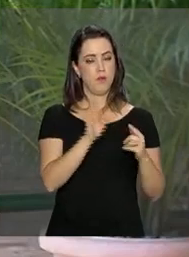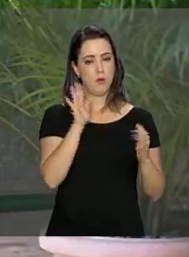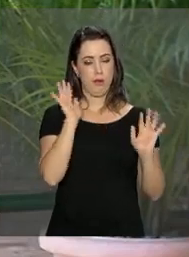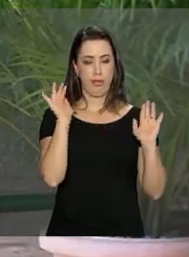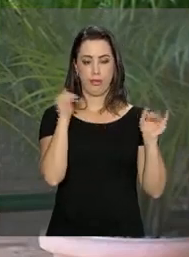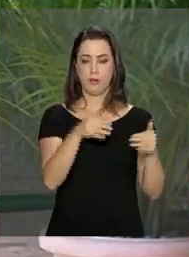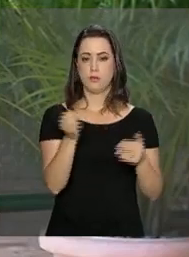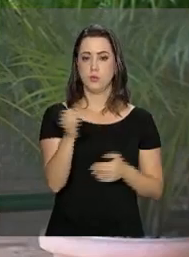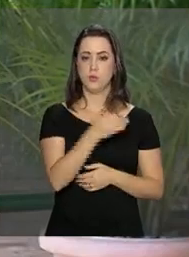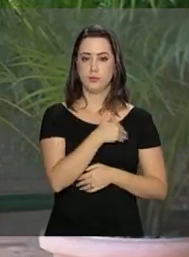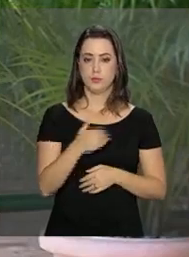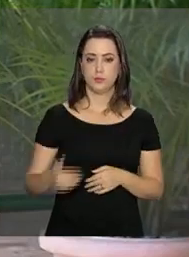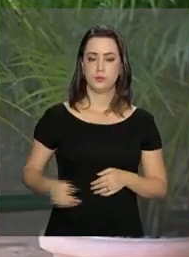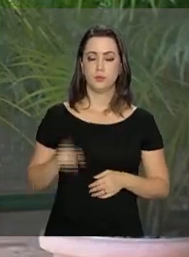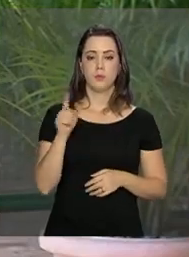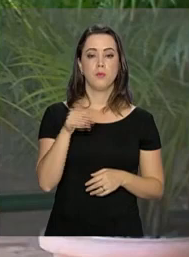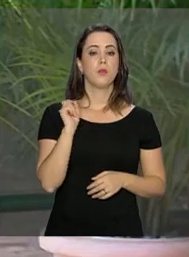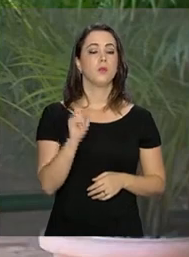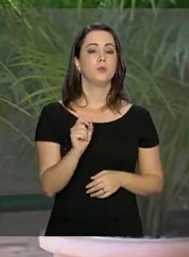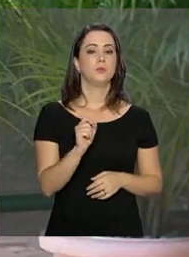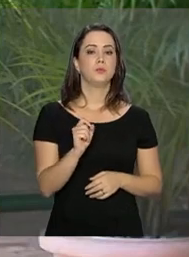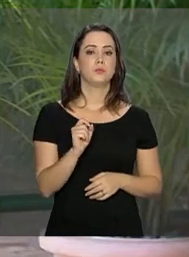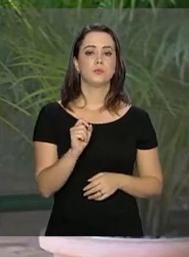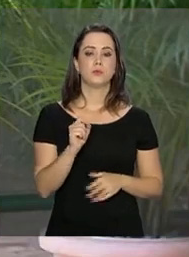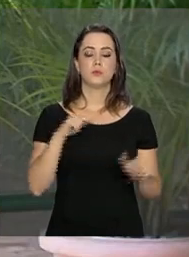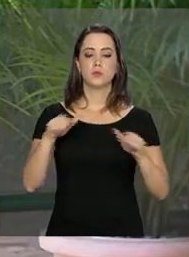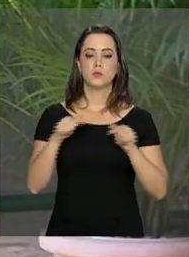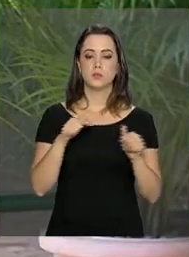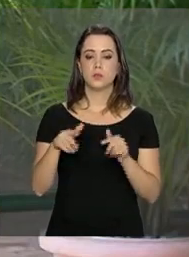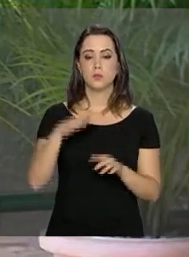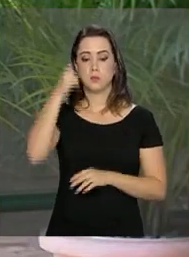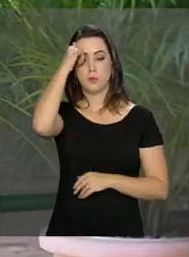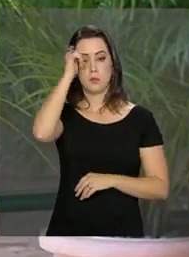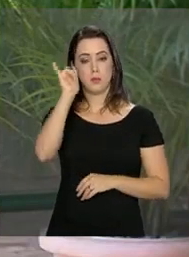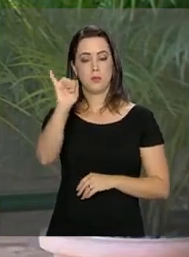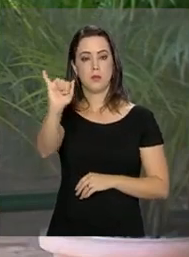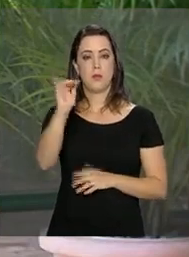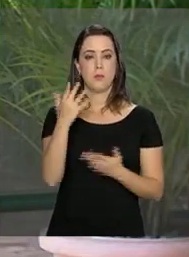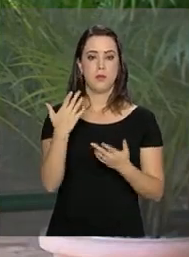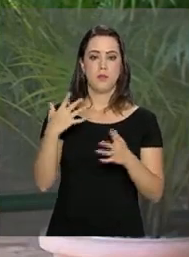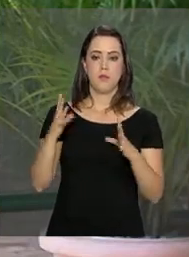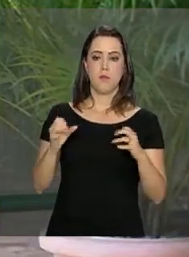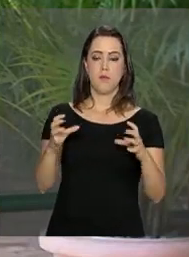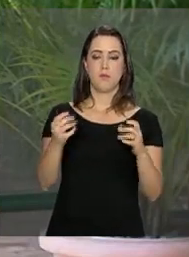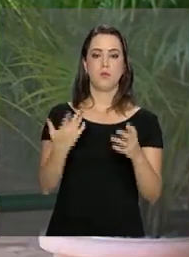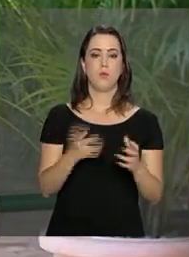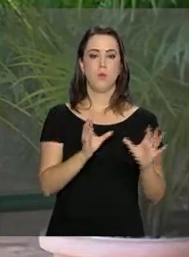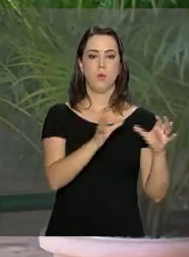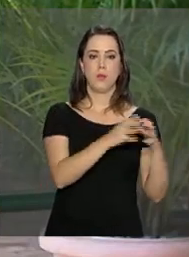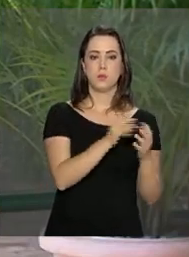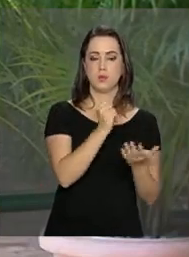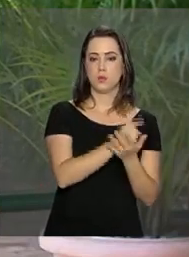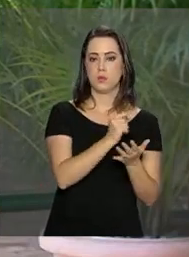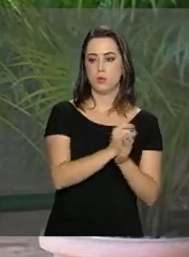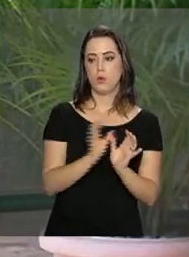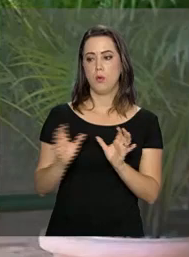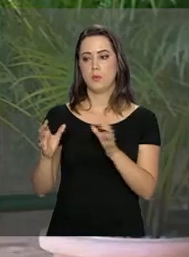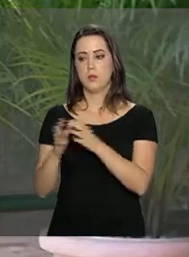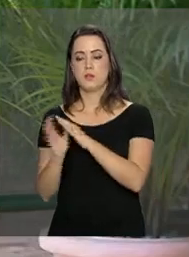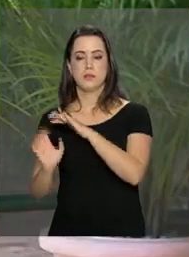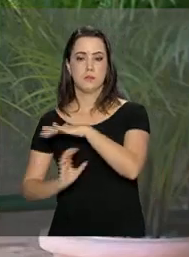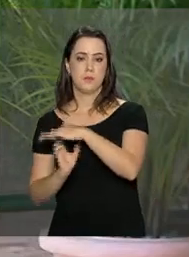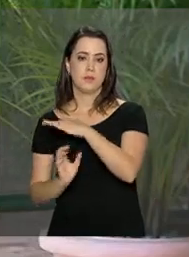no novo governo é justamente atuar preventivamente nos conflitos entre os consumidores e os